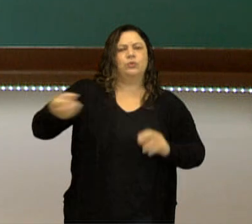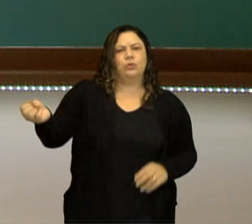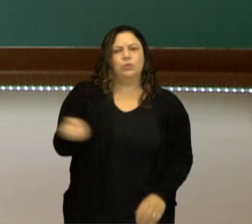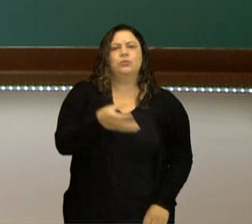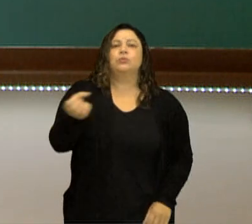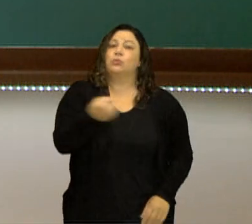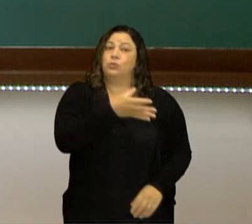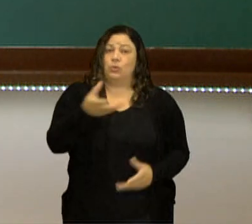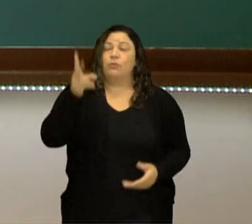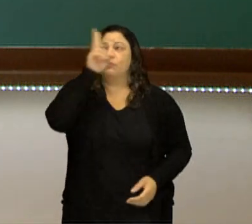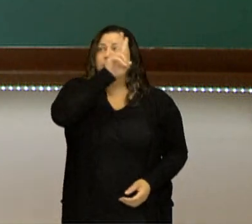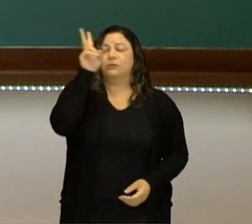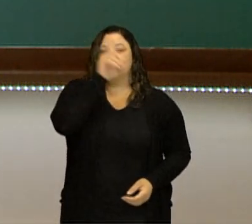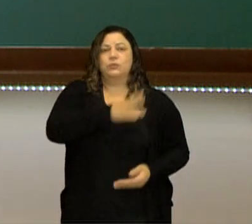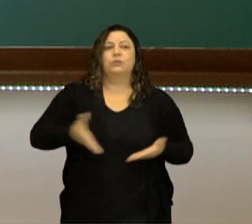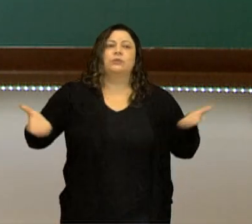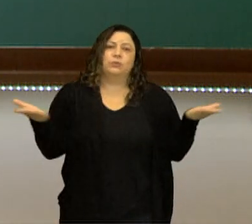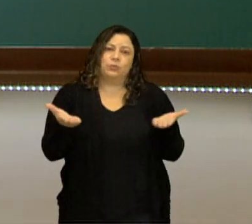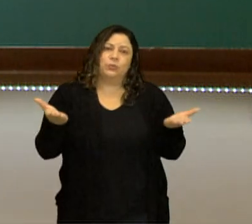história atual.